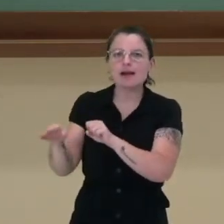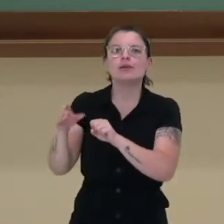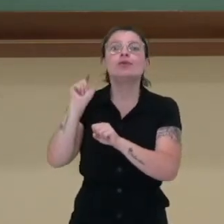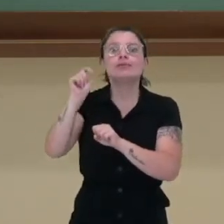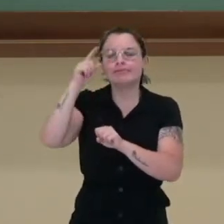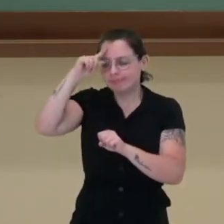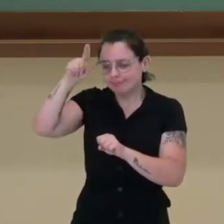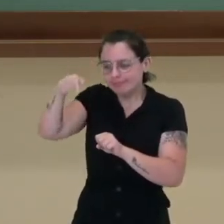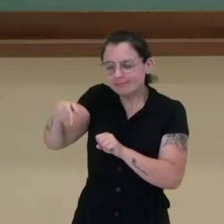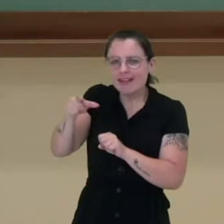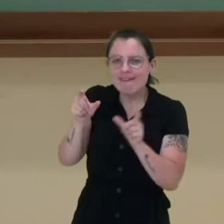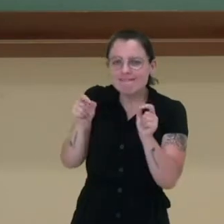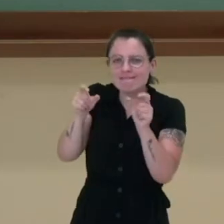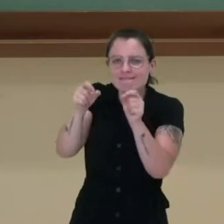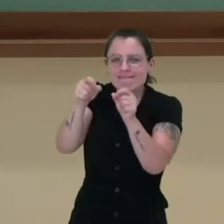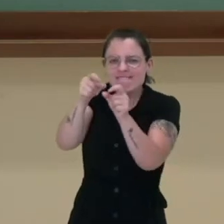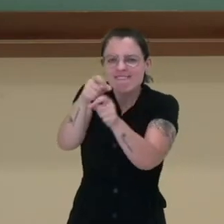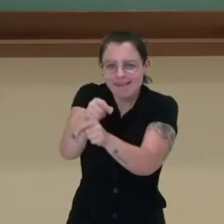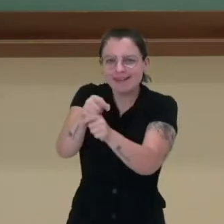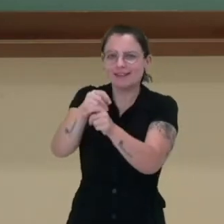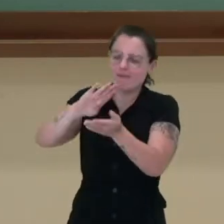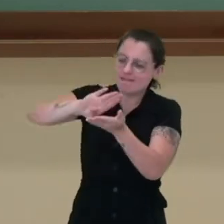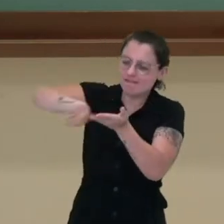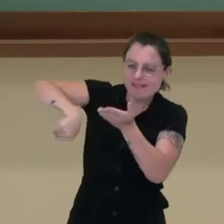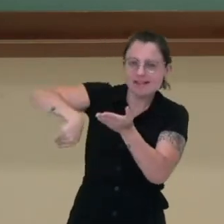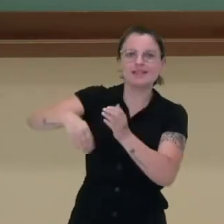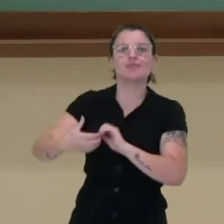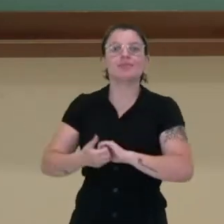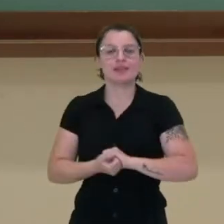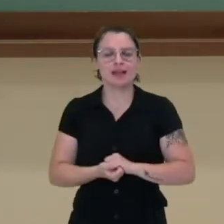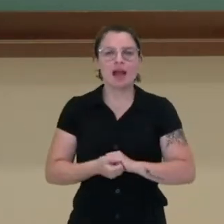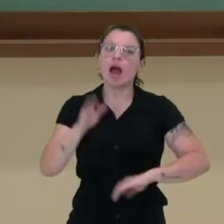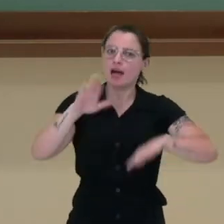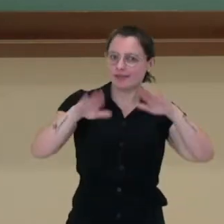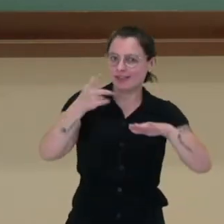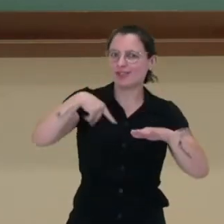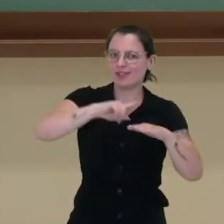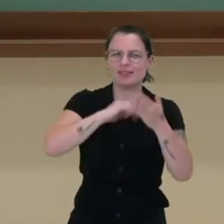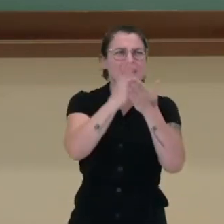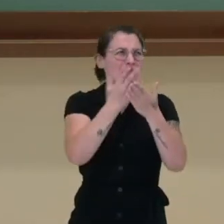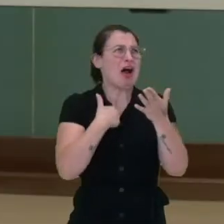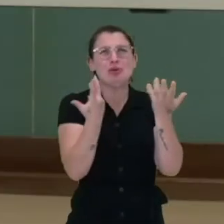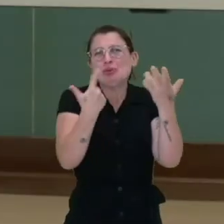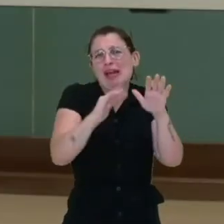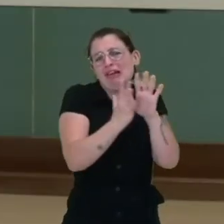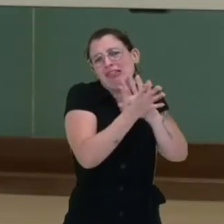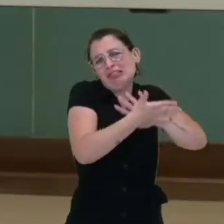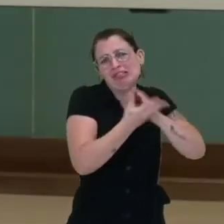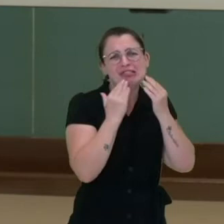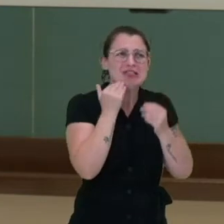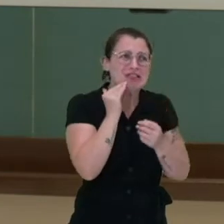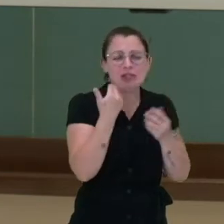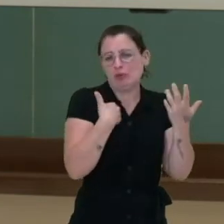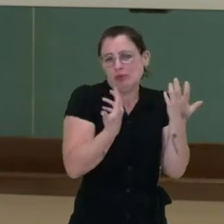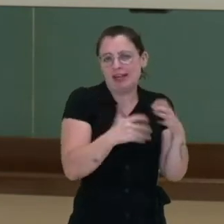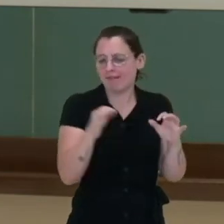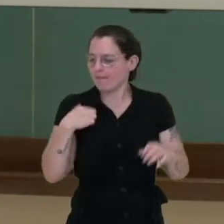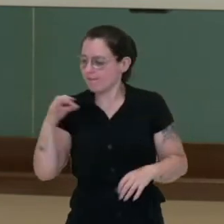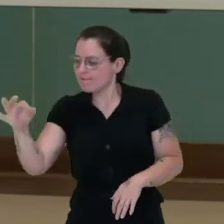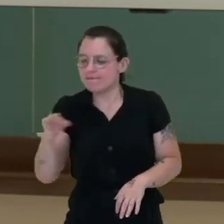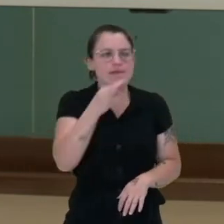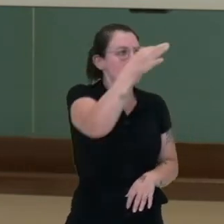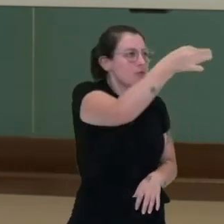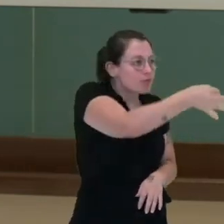que começa a furar as nossas roupas, os livros que a gente tem lá nas prateleiras. O que acontece com essa bolinha